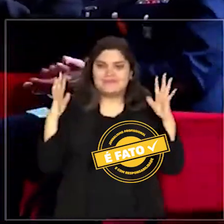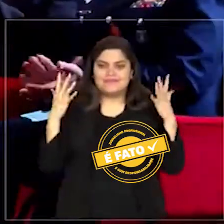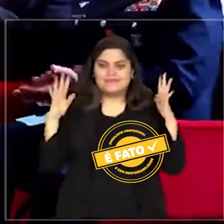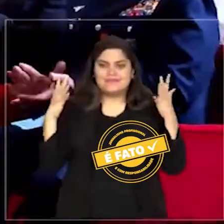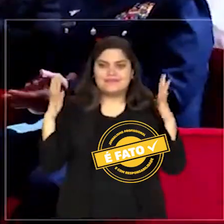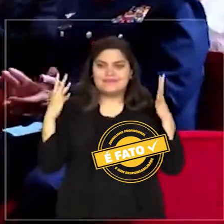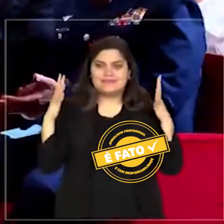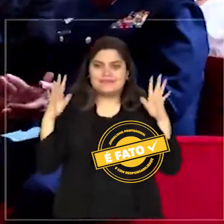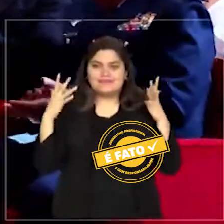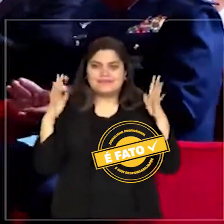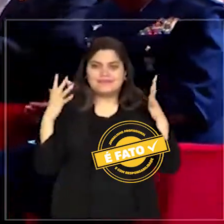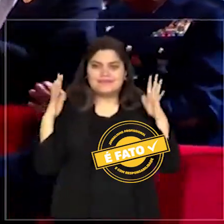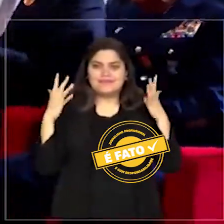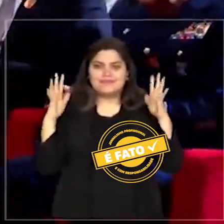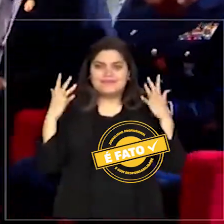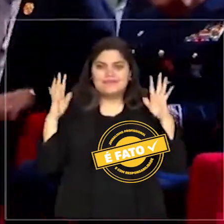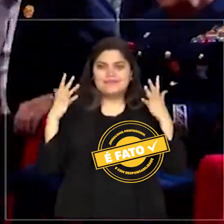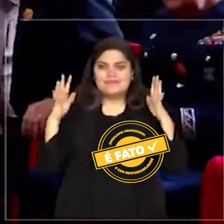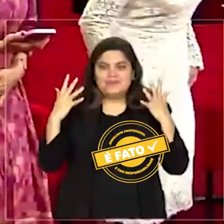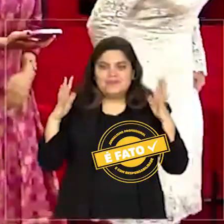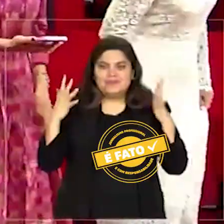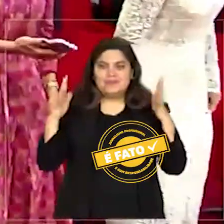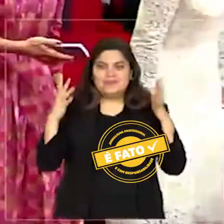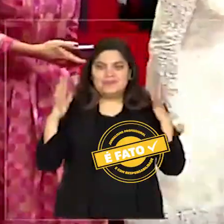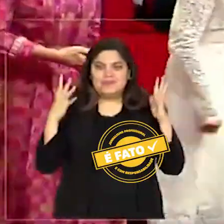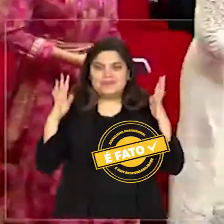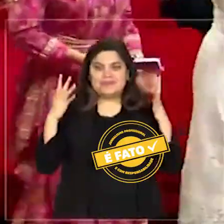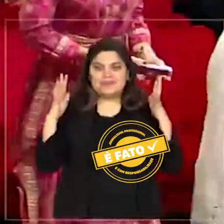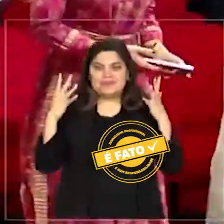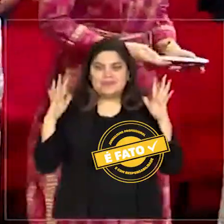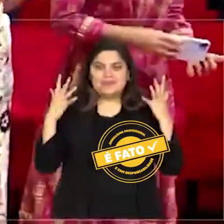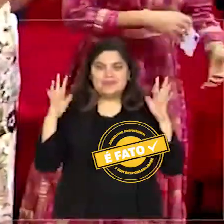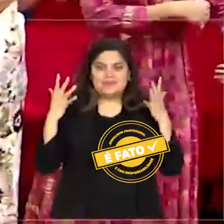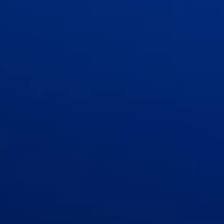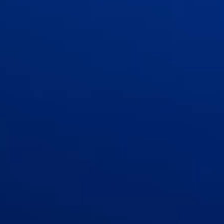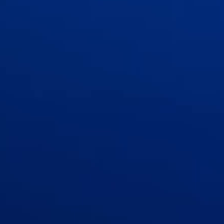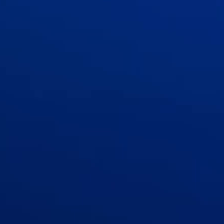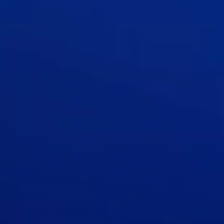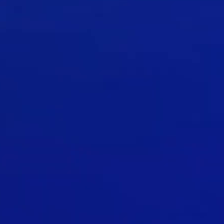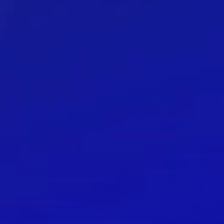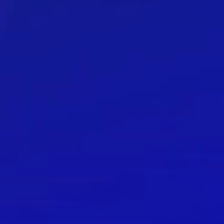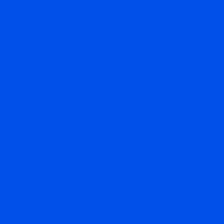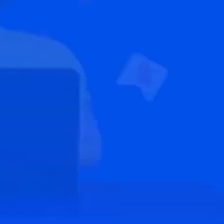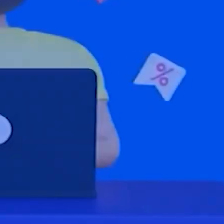acesse nossas redes sociais. Portal AM1, informação com qualidade.